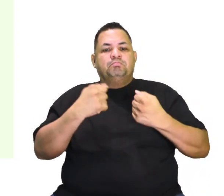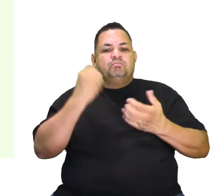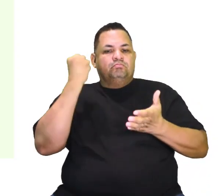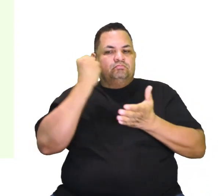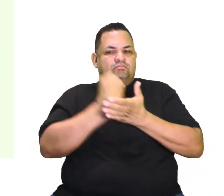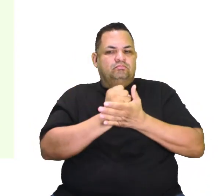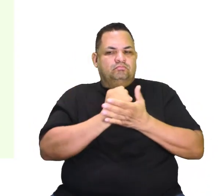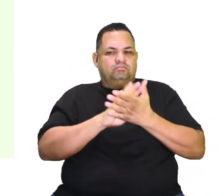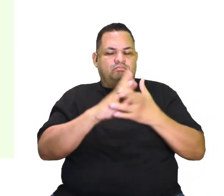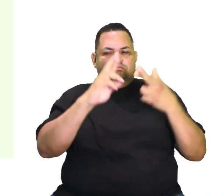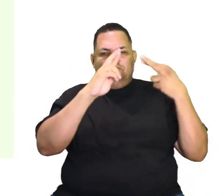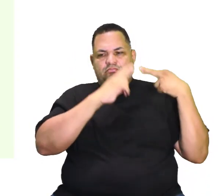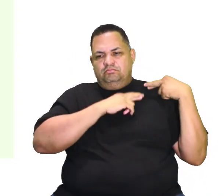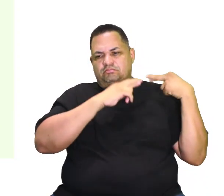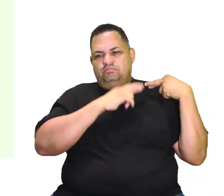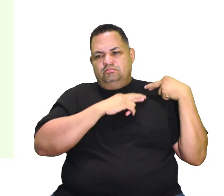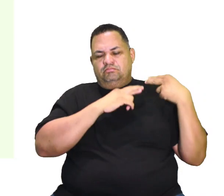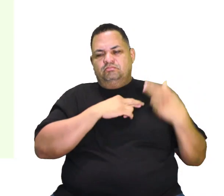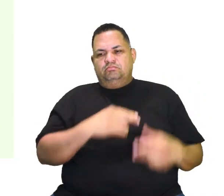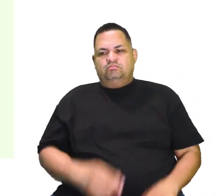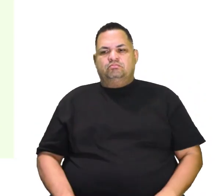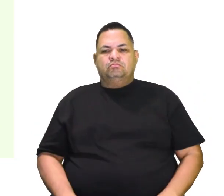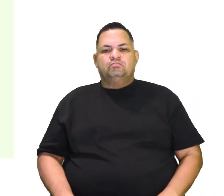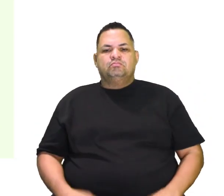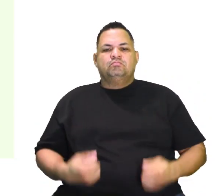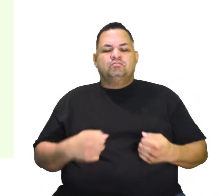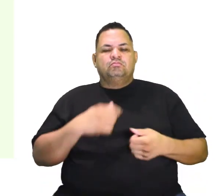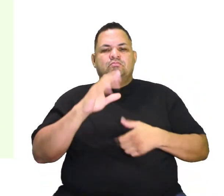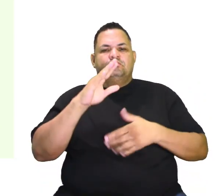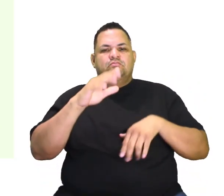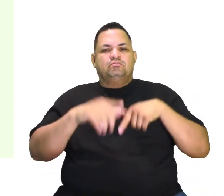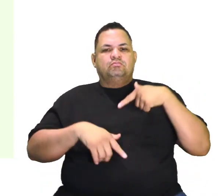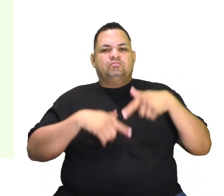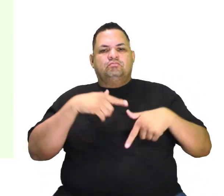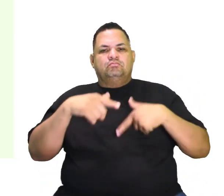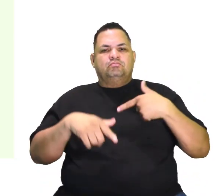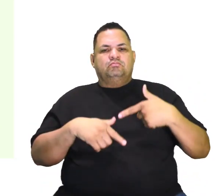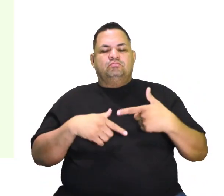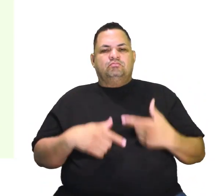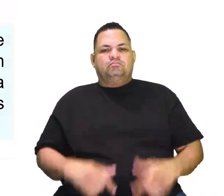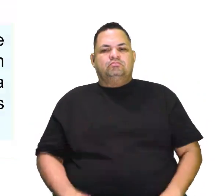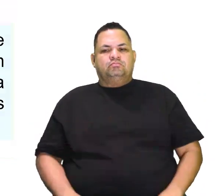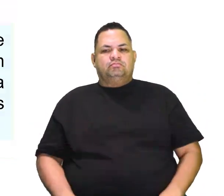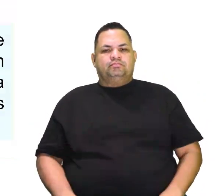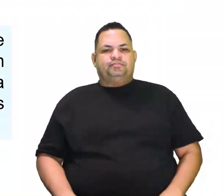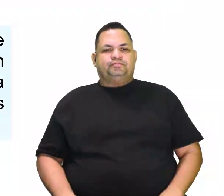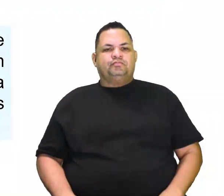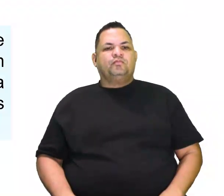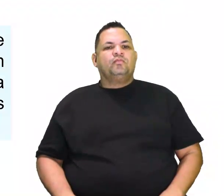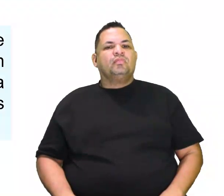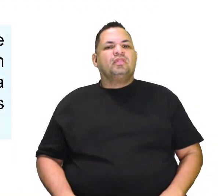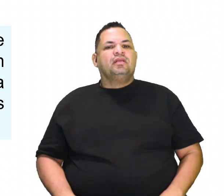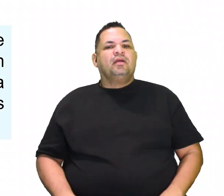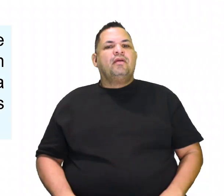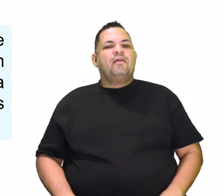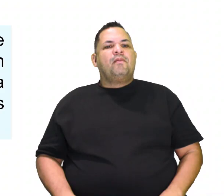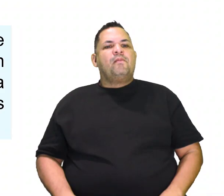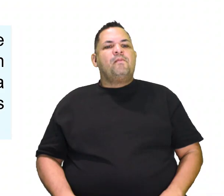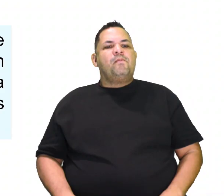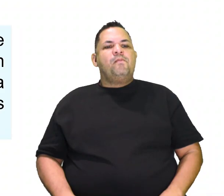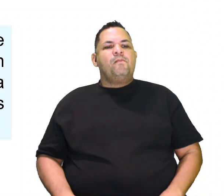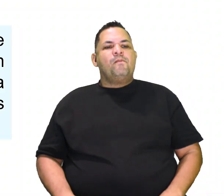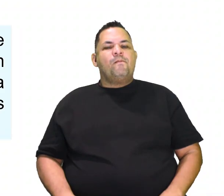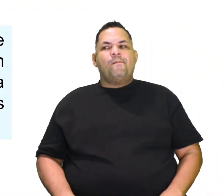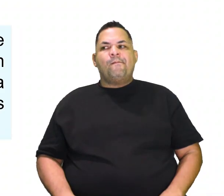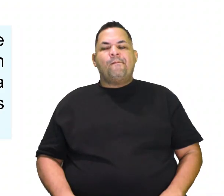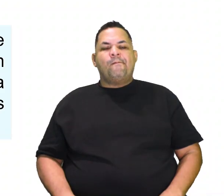autorização para os responsáveis, né? Aí ele pode produzir sua arte. Vamos ver mais algumas imagens aqui